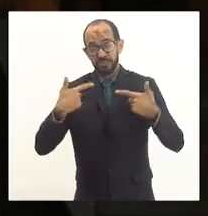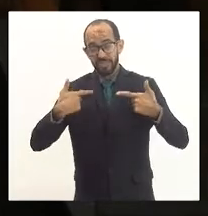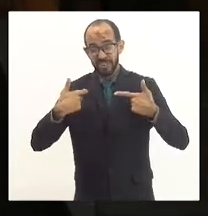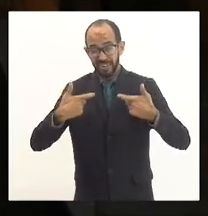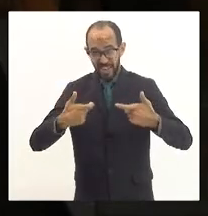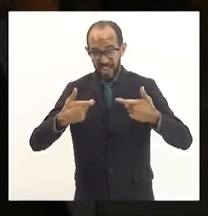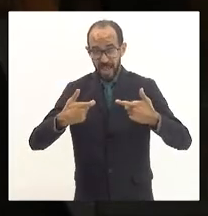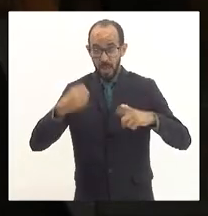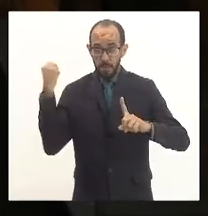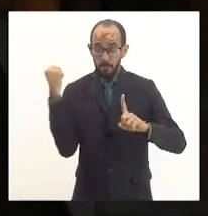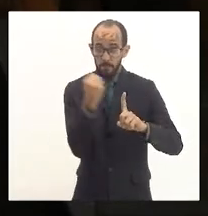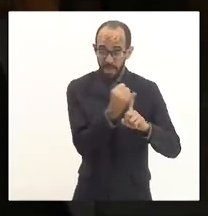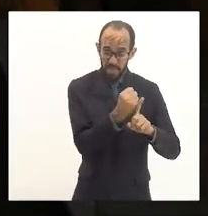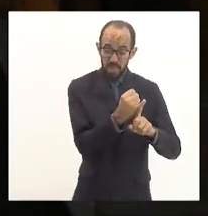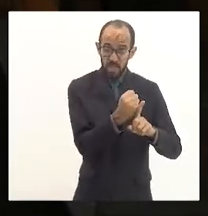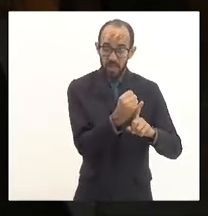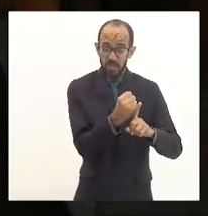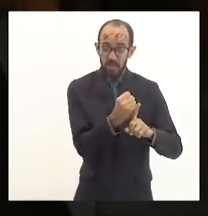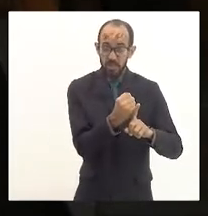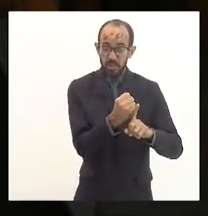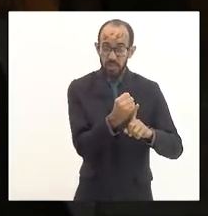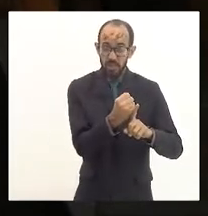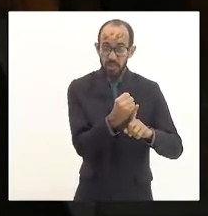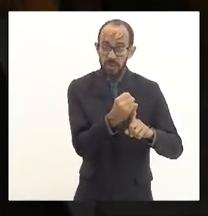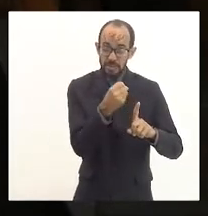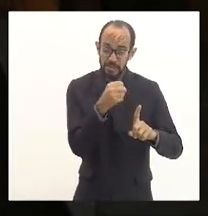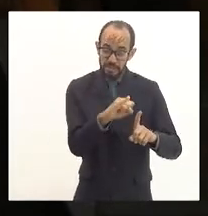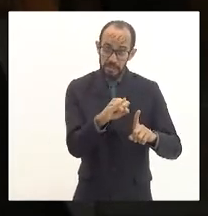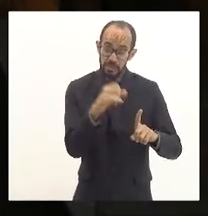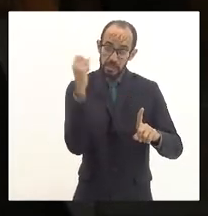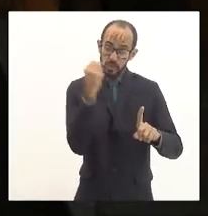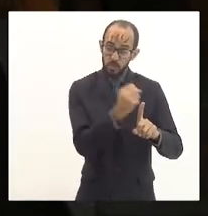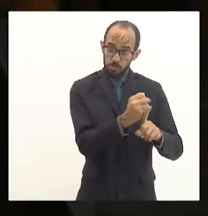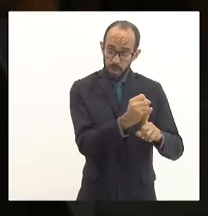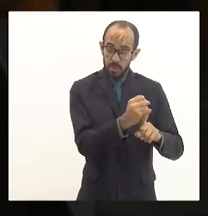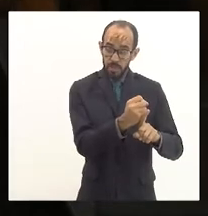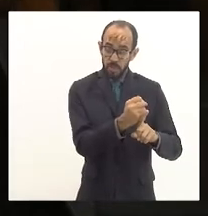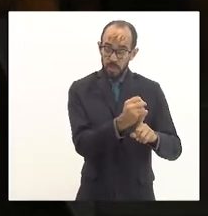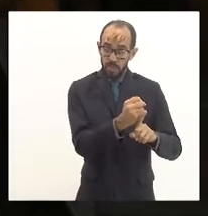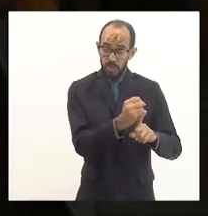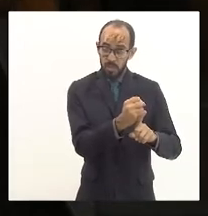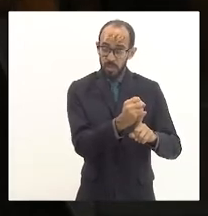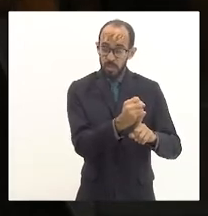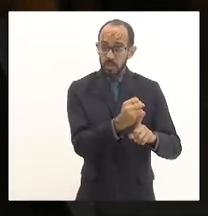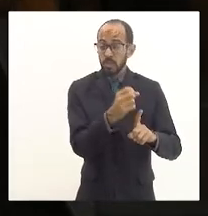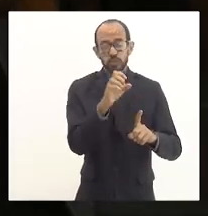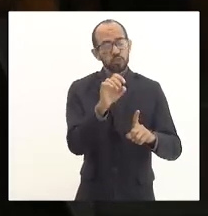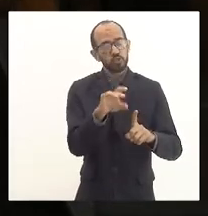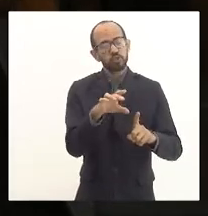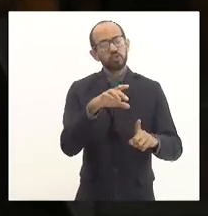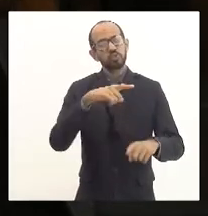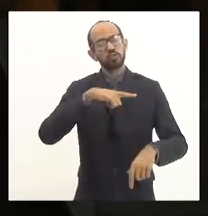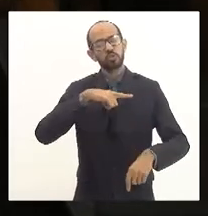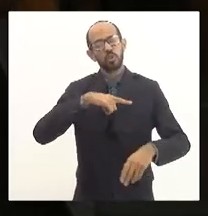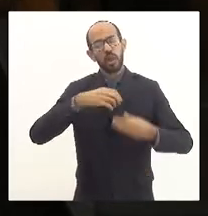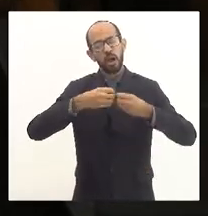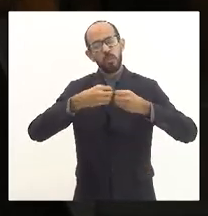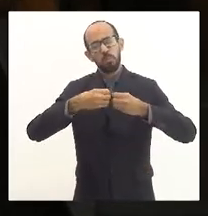mata o e aquilo que mata é só traz prejuízo